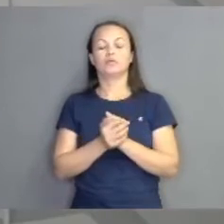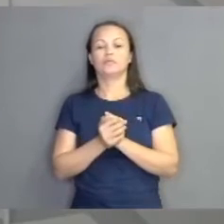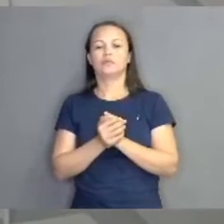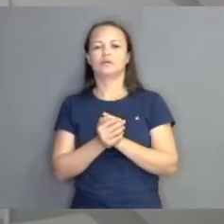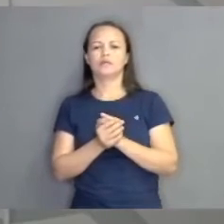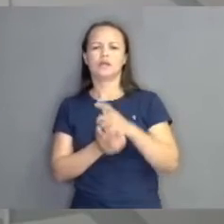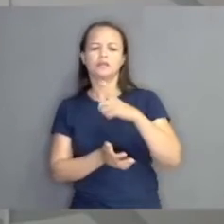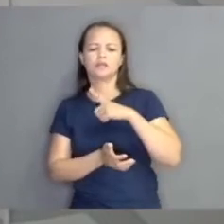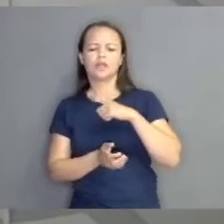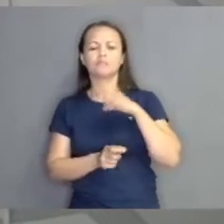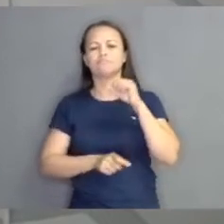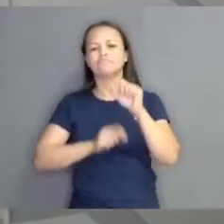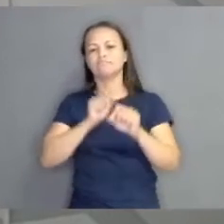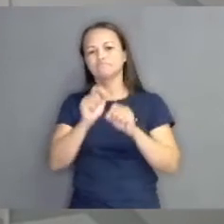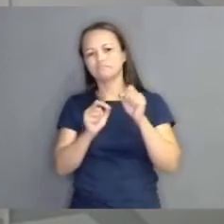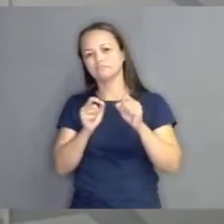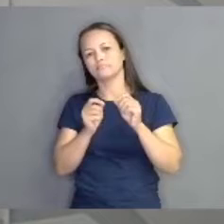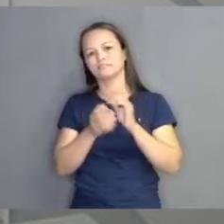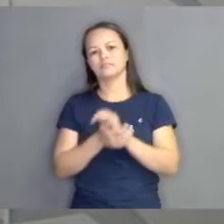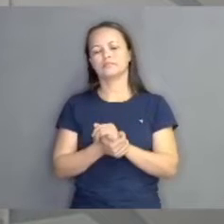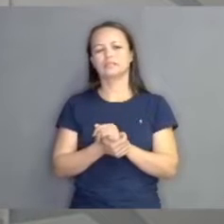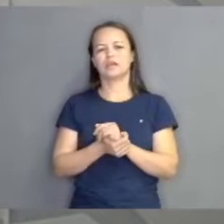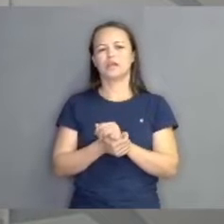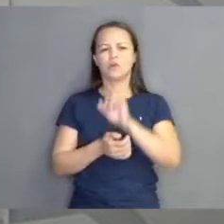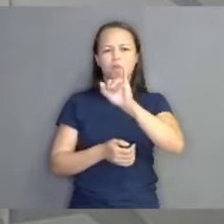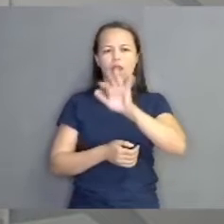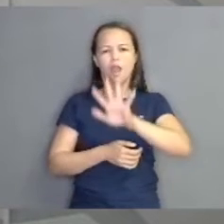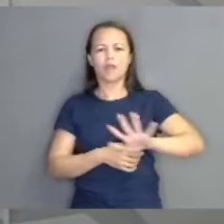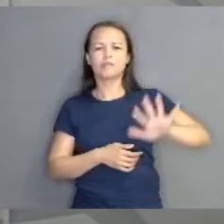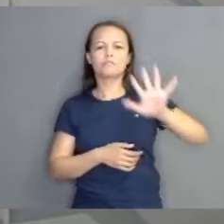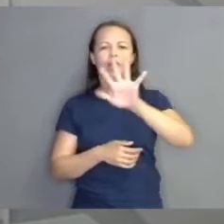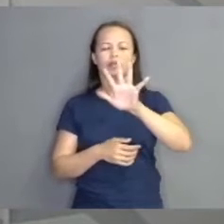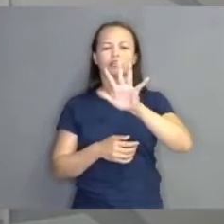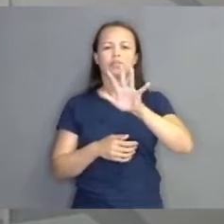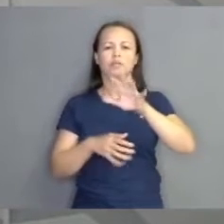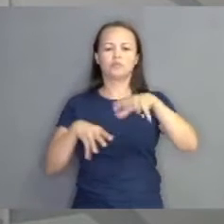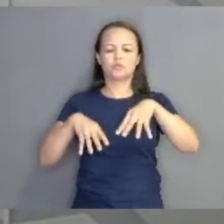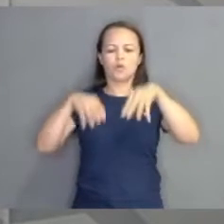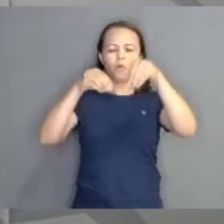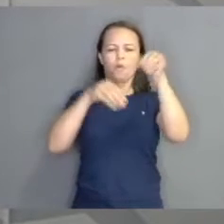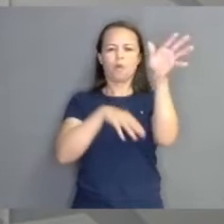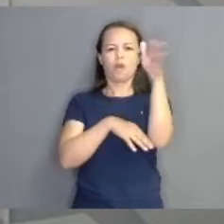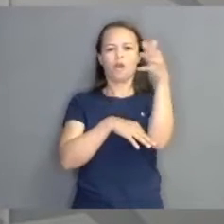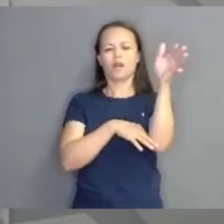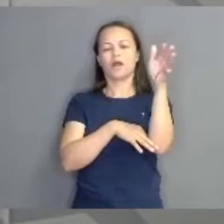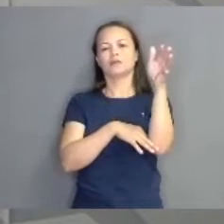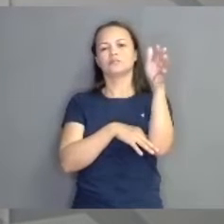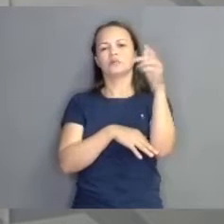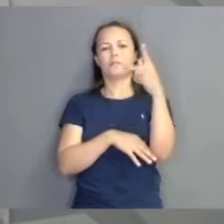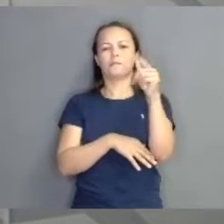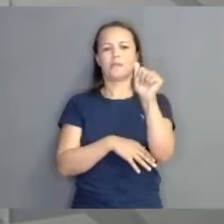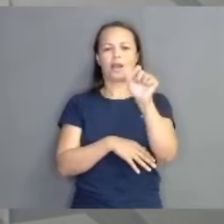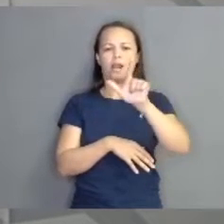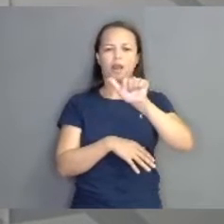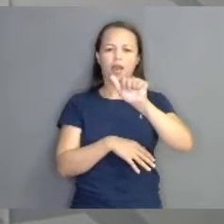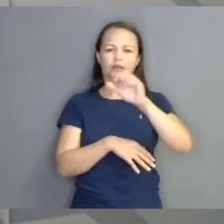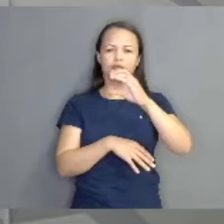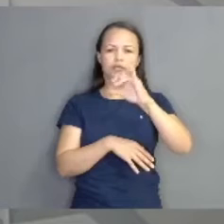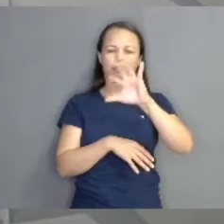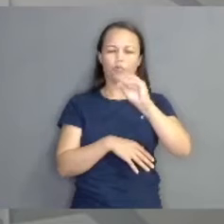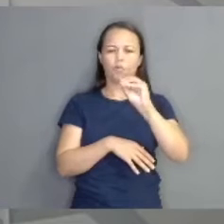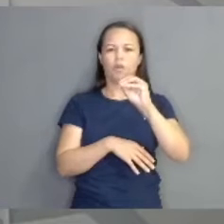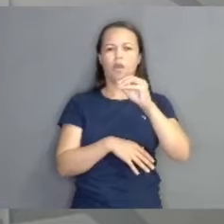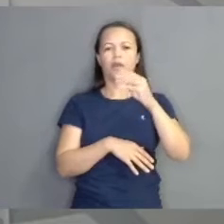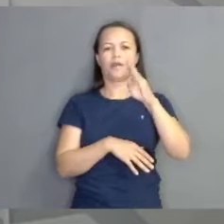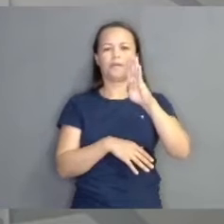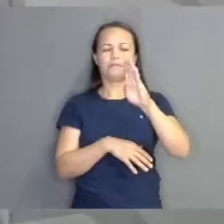temos então? Nós temos nessa imagem o Palácio de Buckingham. Normalmente é falado muito nos jornais. Vamos abrir